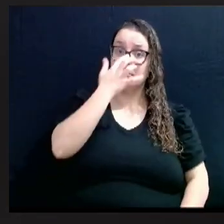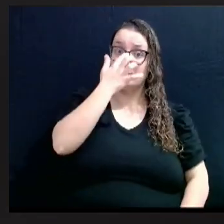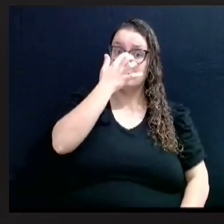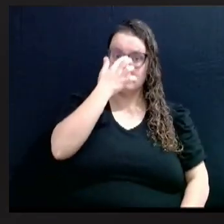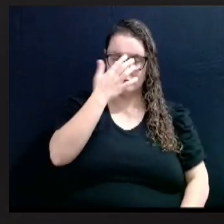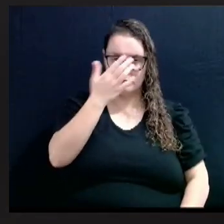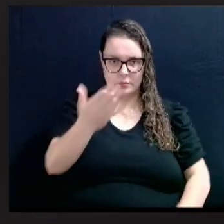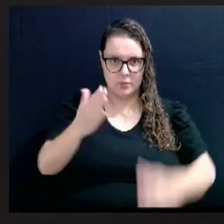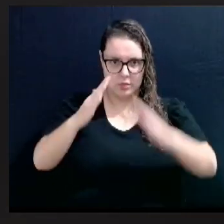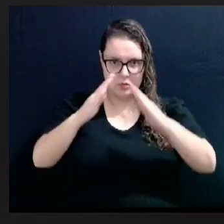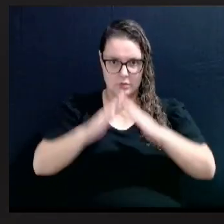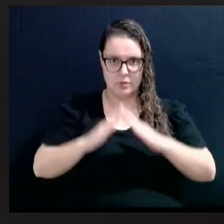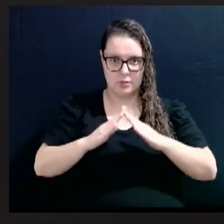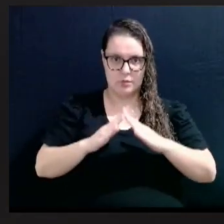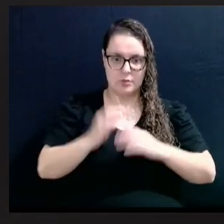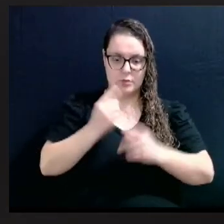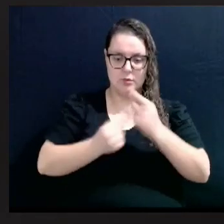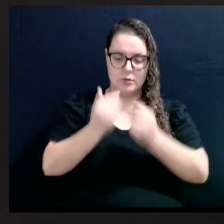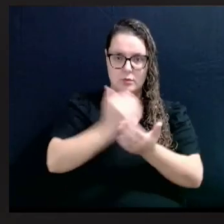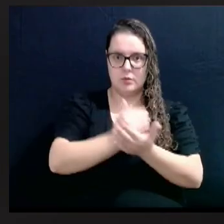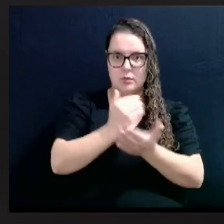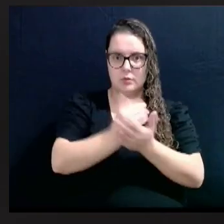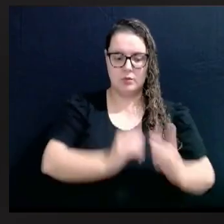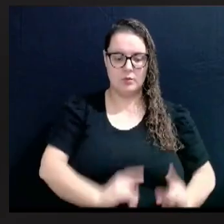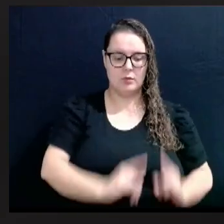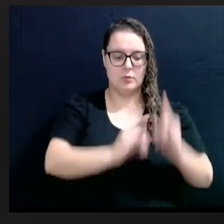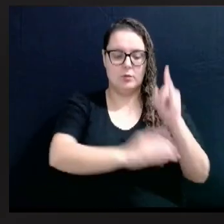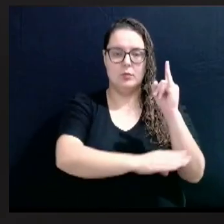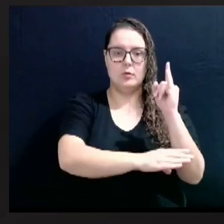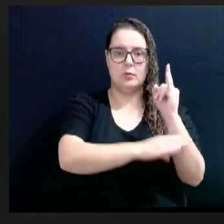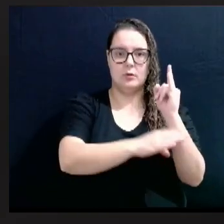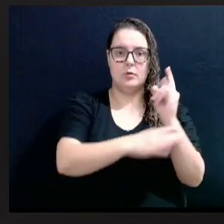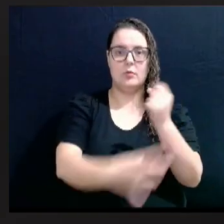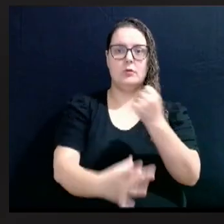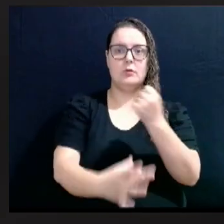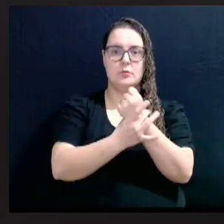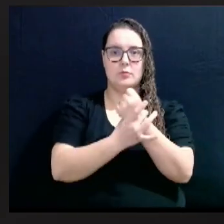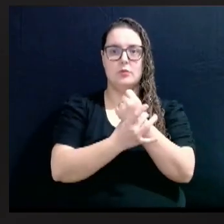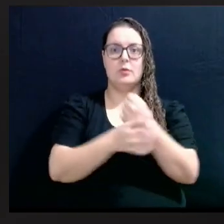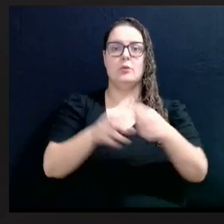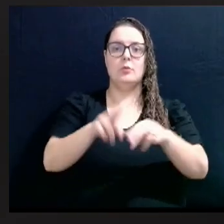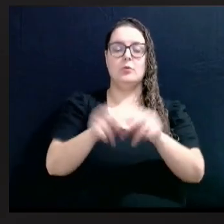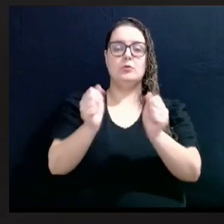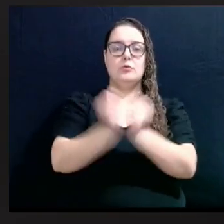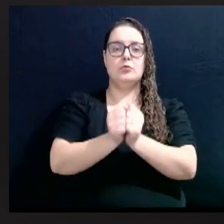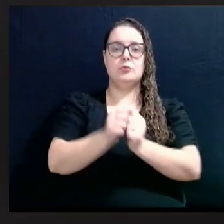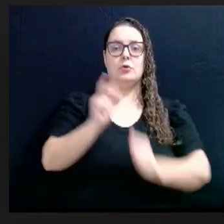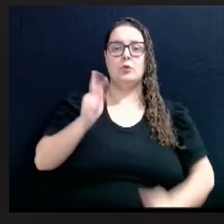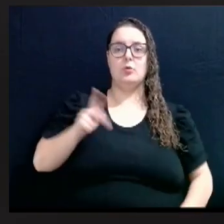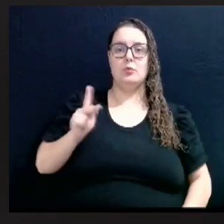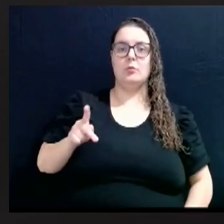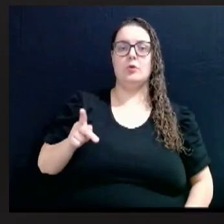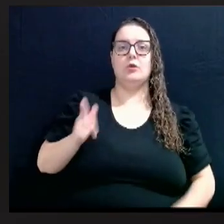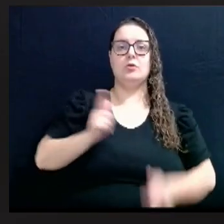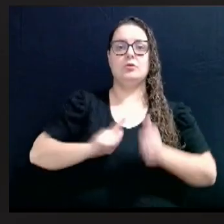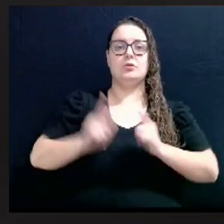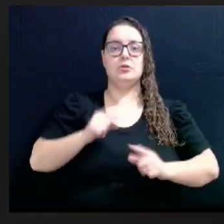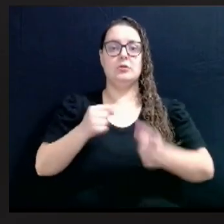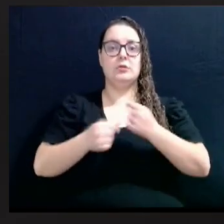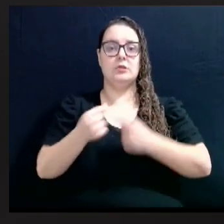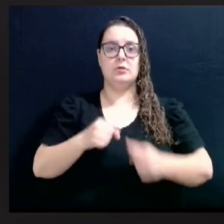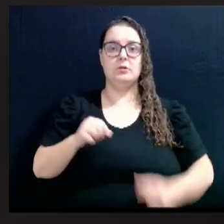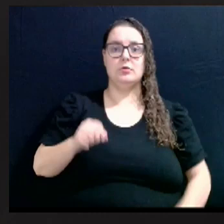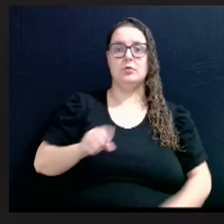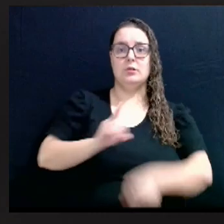casa financiar o seu apartamento com segurança. Por isso, estou aqui com o professor de Gestão e Negócios e doutorando